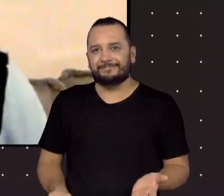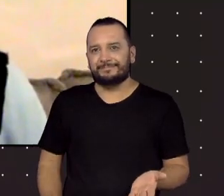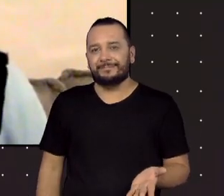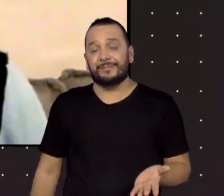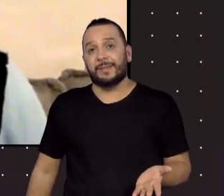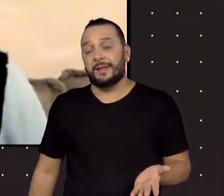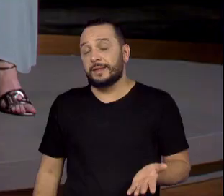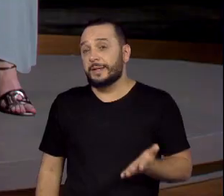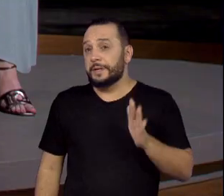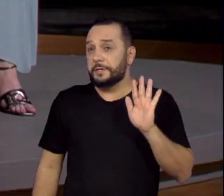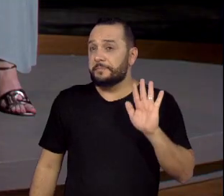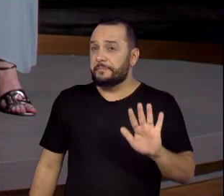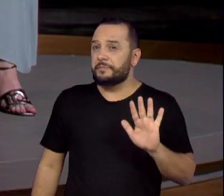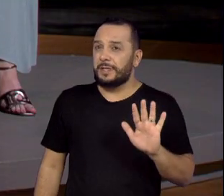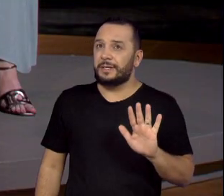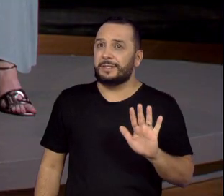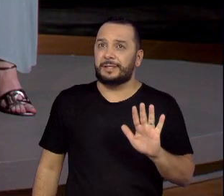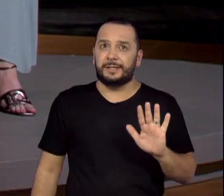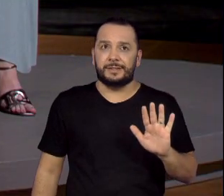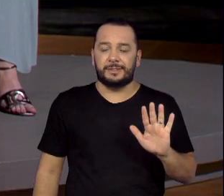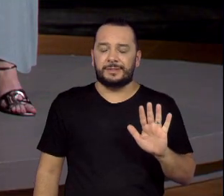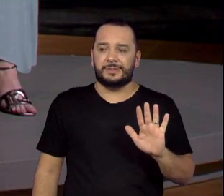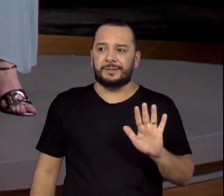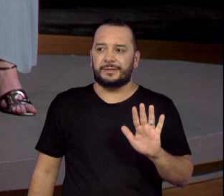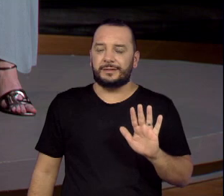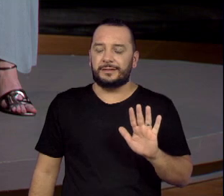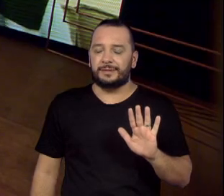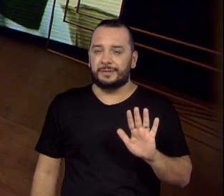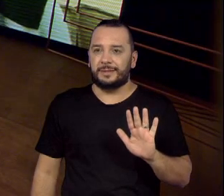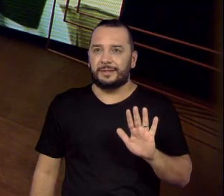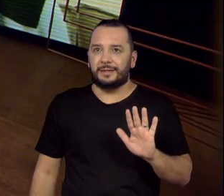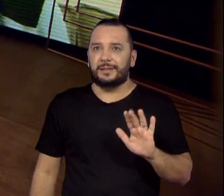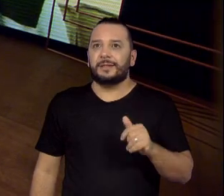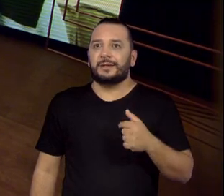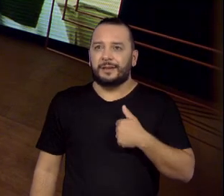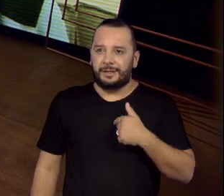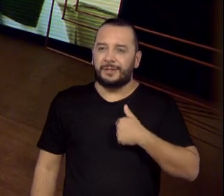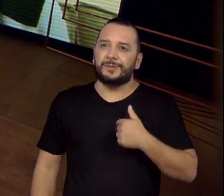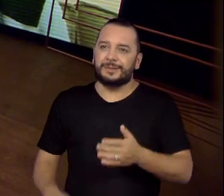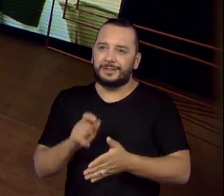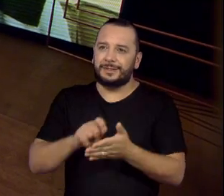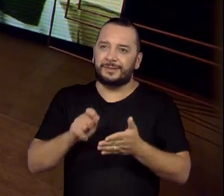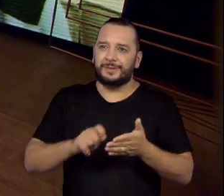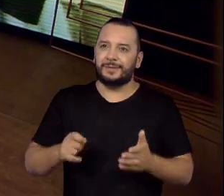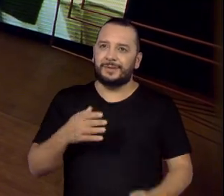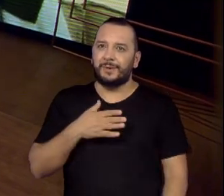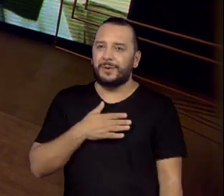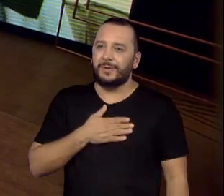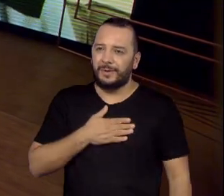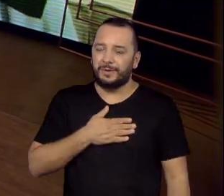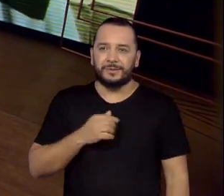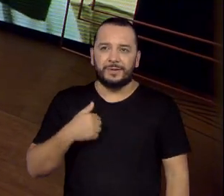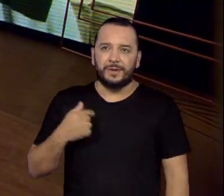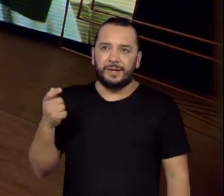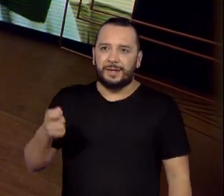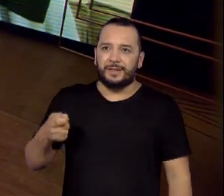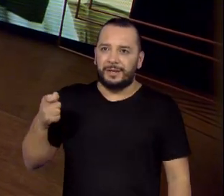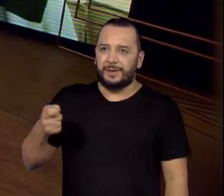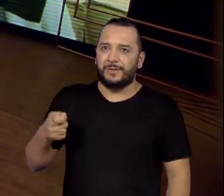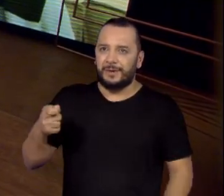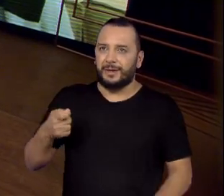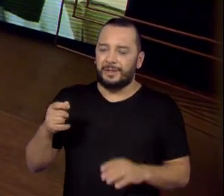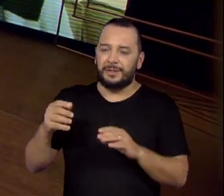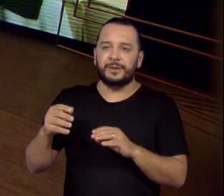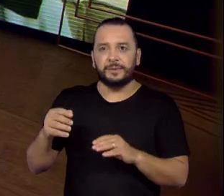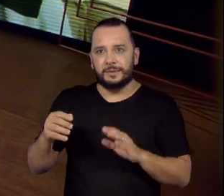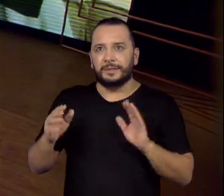Mas eu faço aquilo que eu gosto de fazer. Quando eu saí de Araraquara, meu pai me levou no